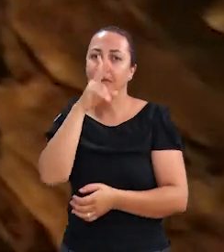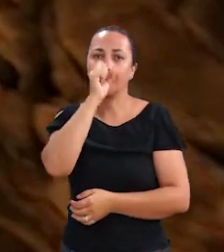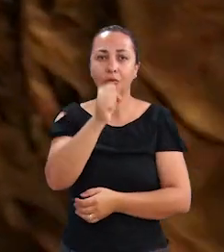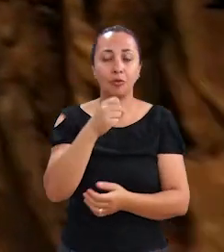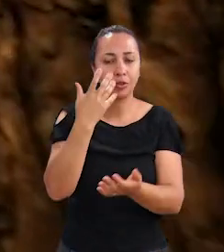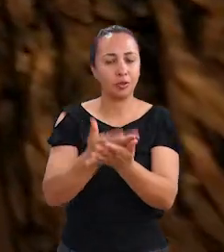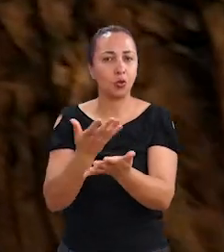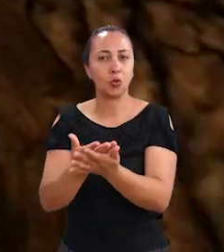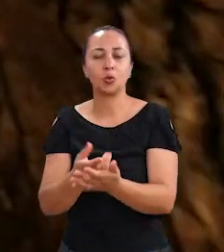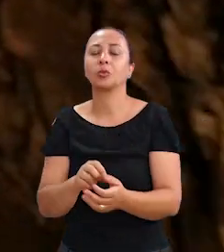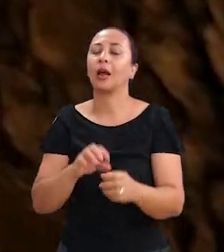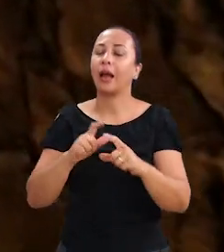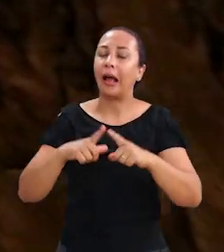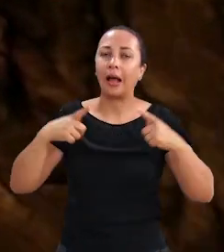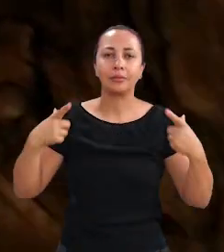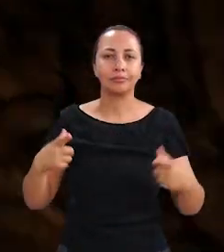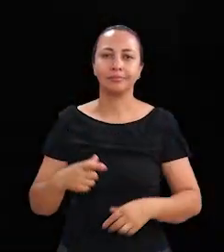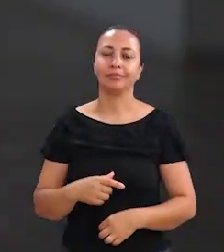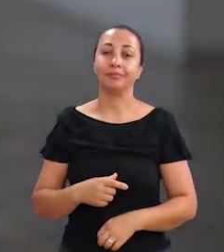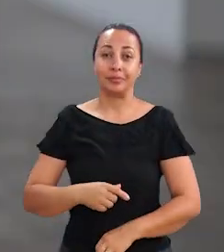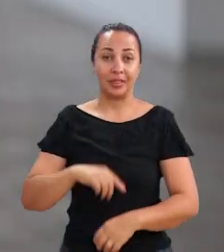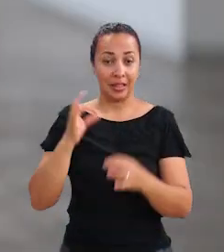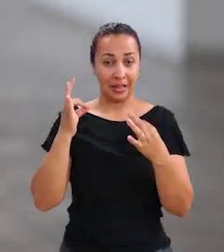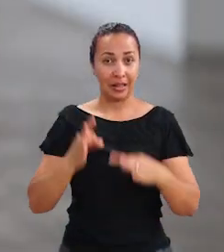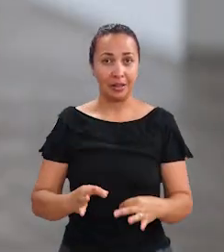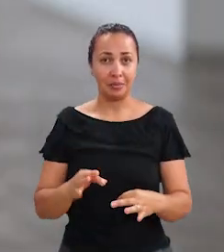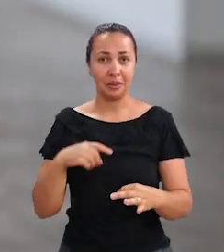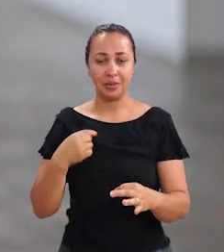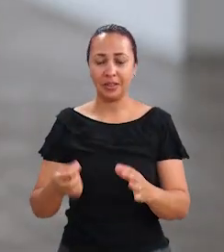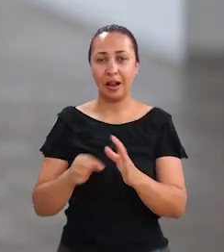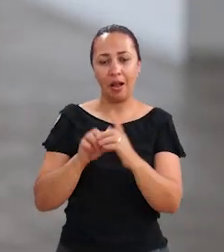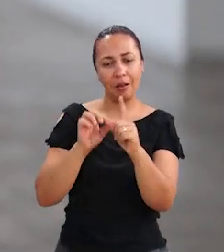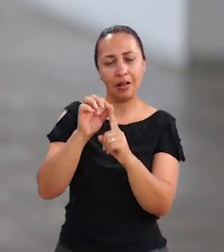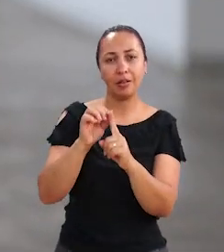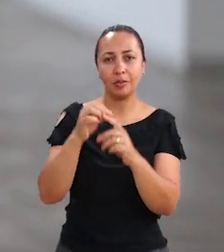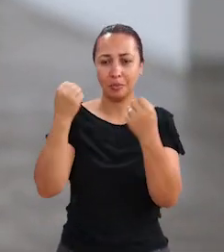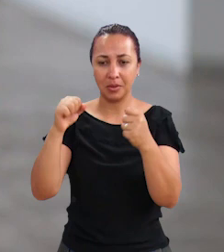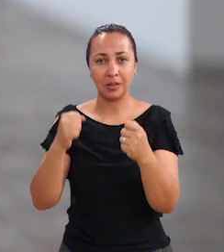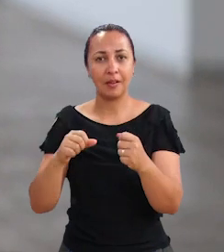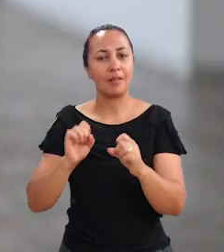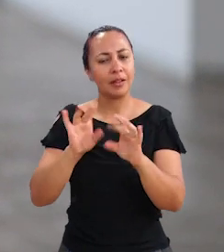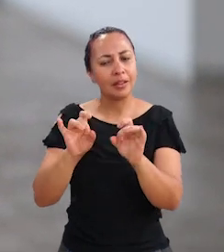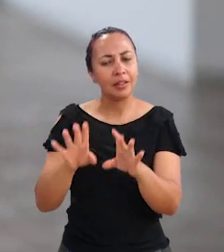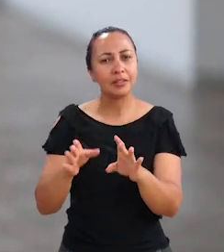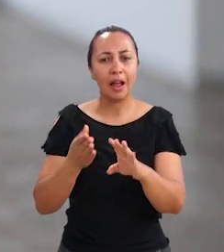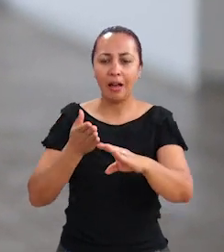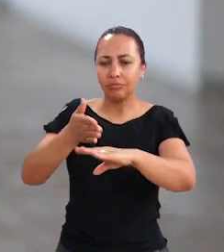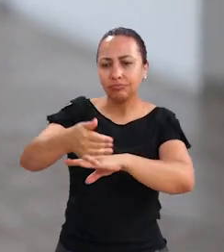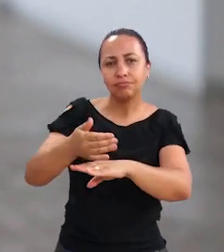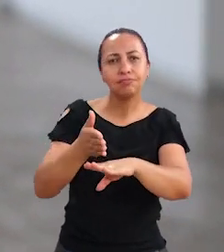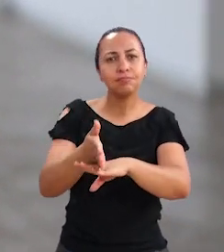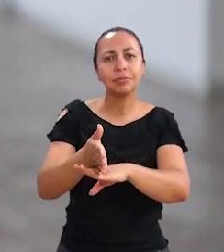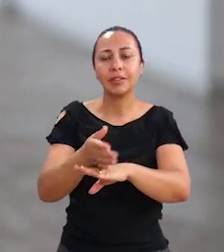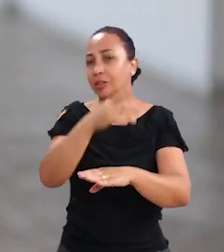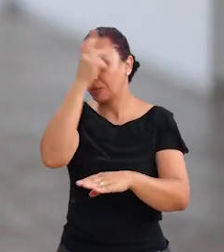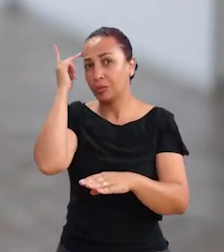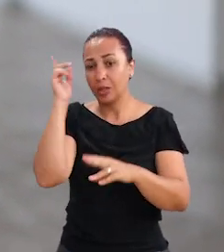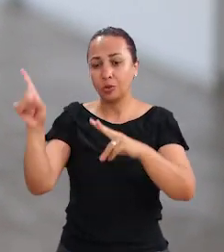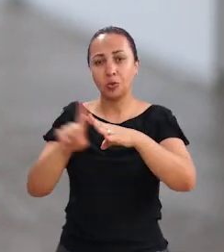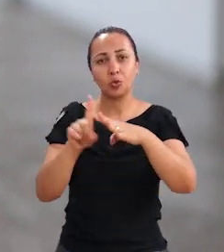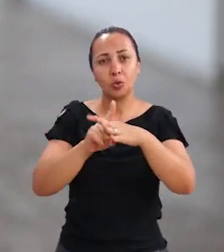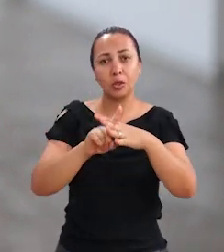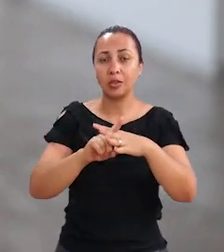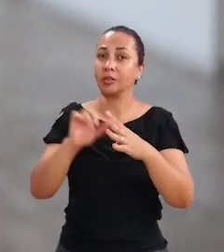e tem um potencial didático muito grande. Certamente ela vai chegar a um grau de precisão que vai permitir a interação